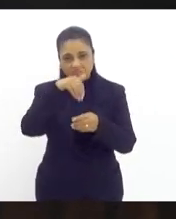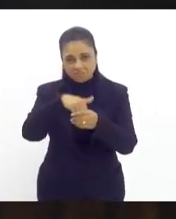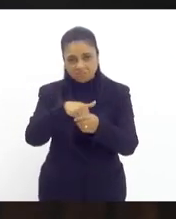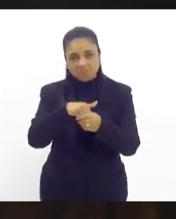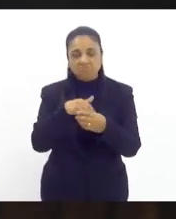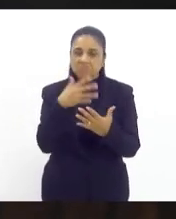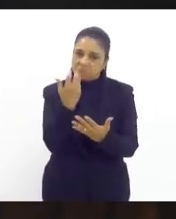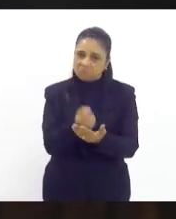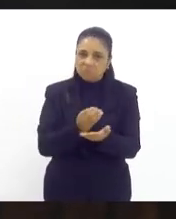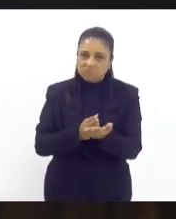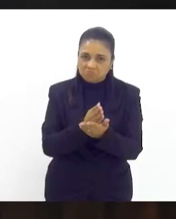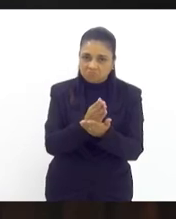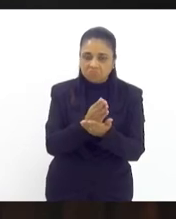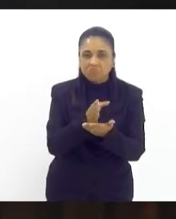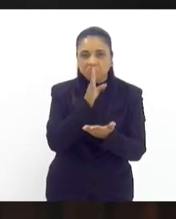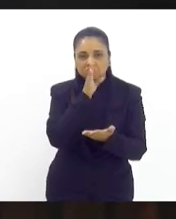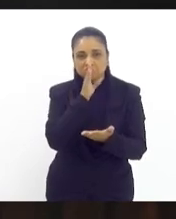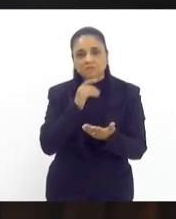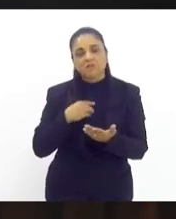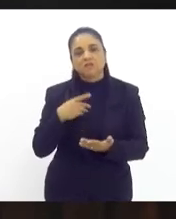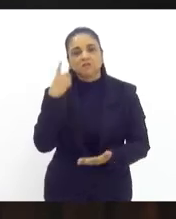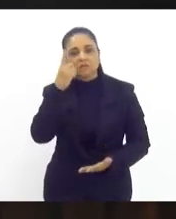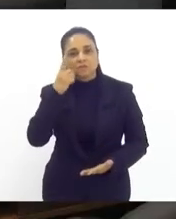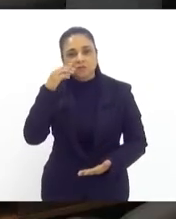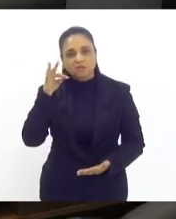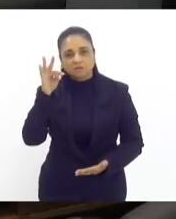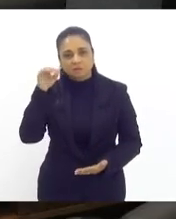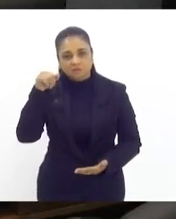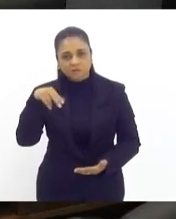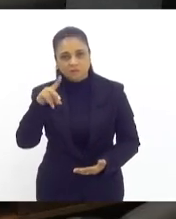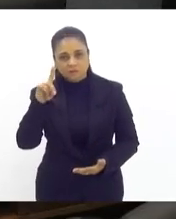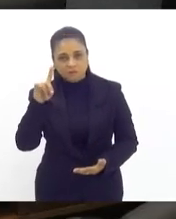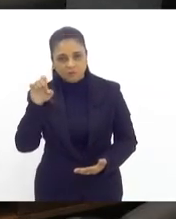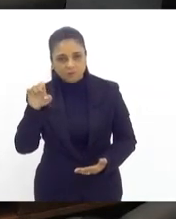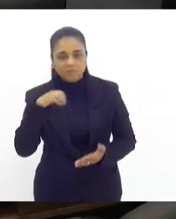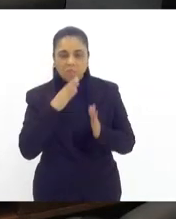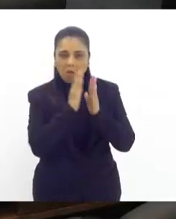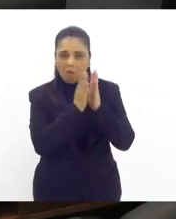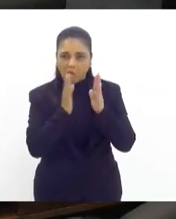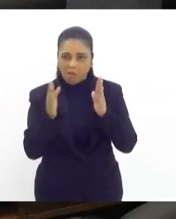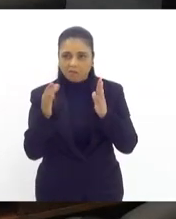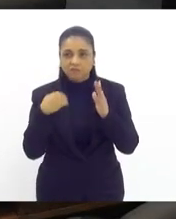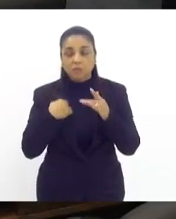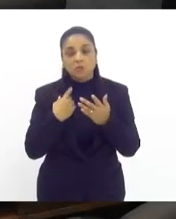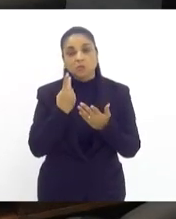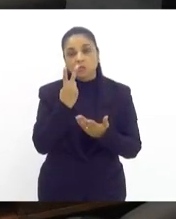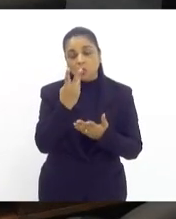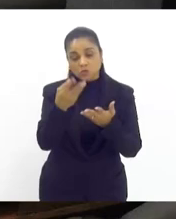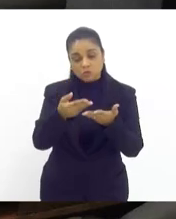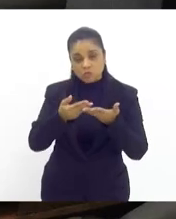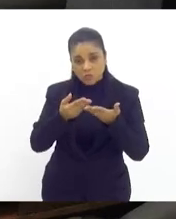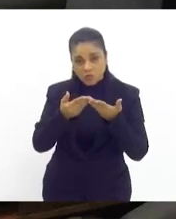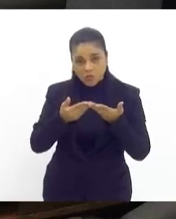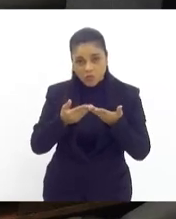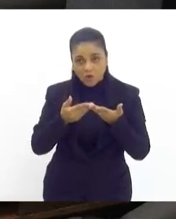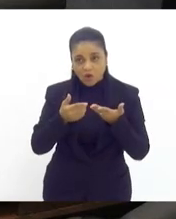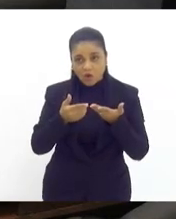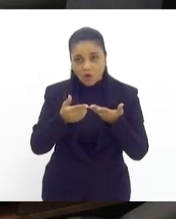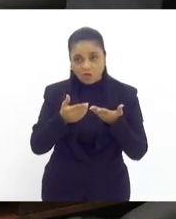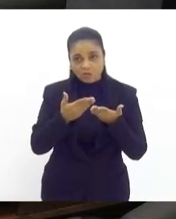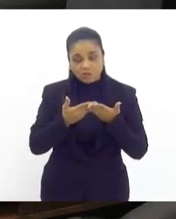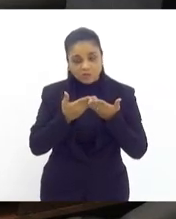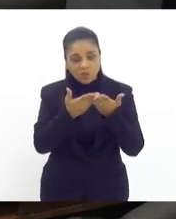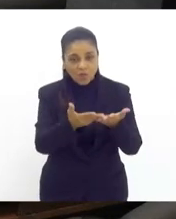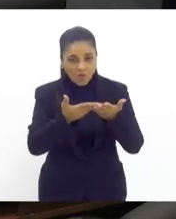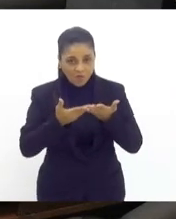permanece Como estão aprovado Deputado tandes pela ordem senhor presidente para trazer dois convites para vossa excelência aí para os colegas